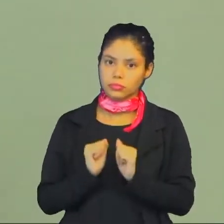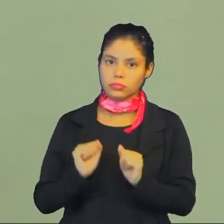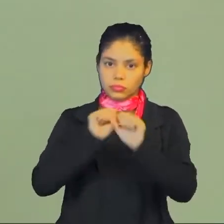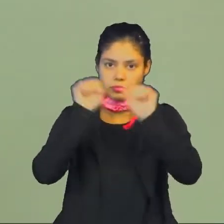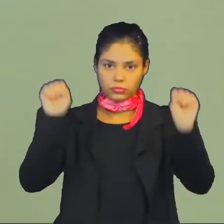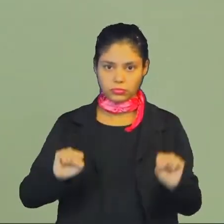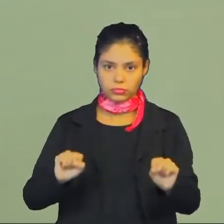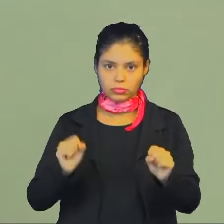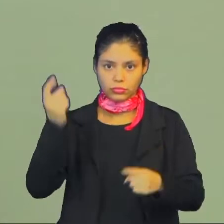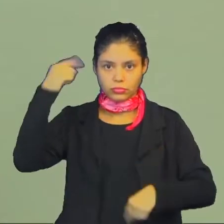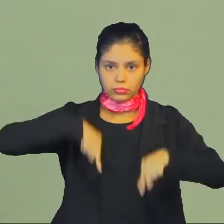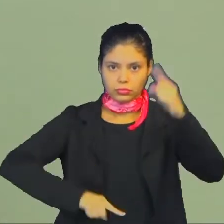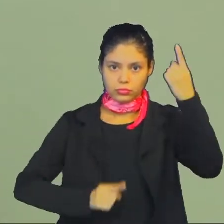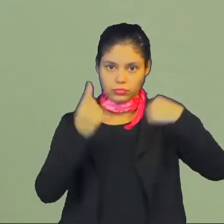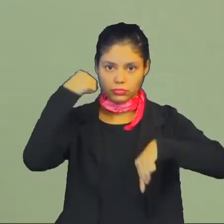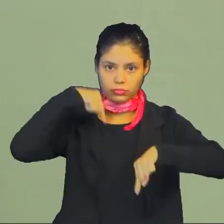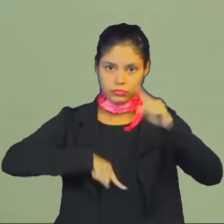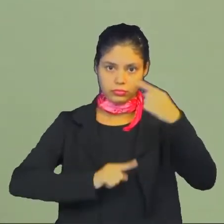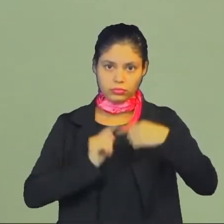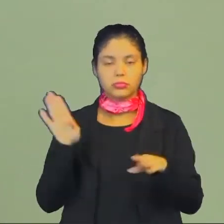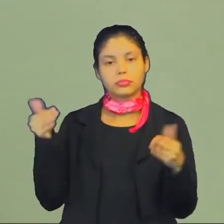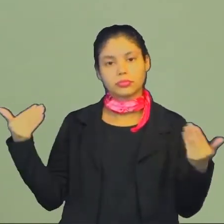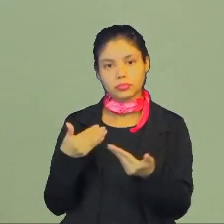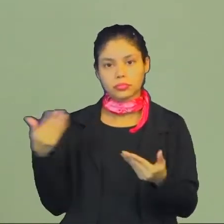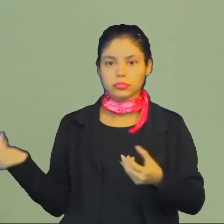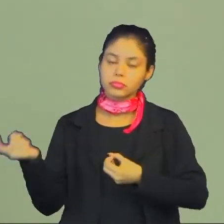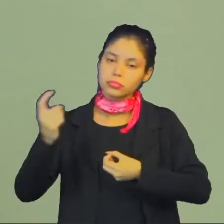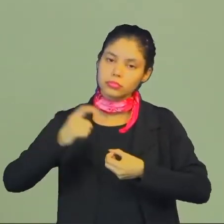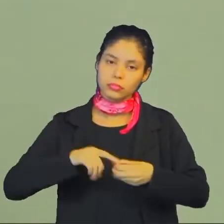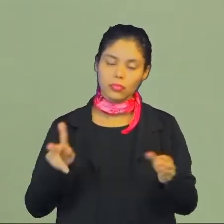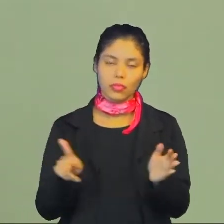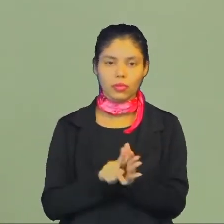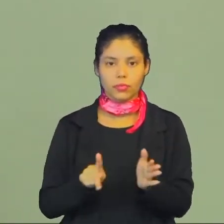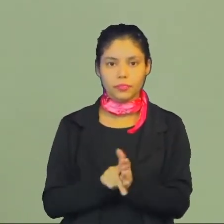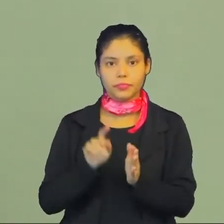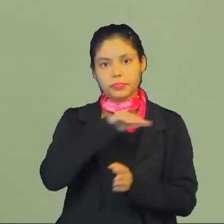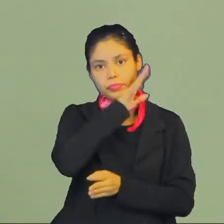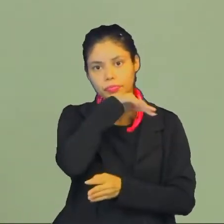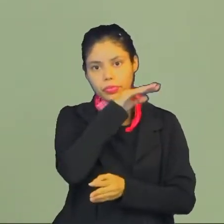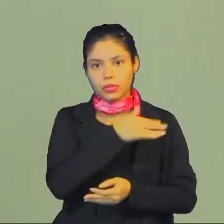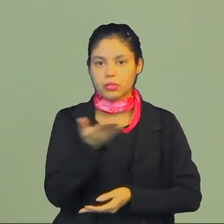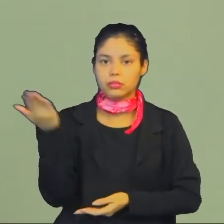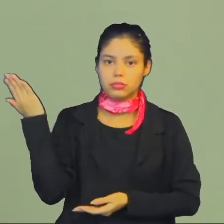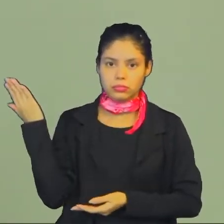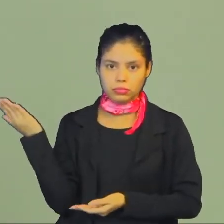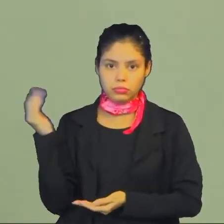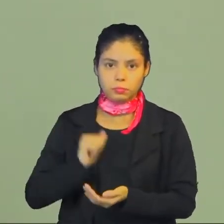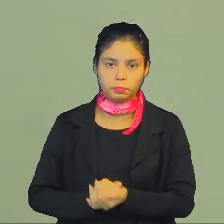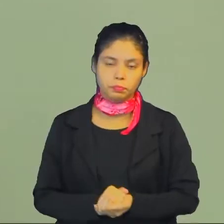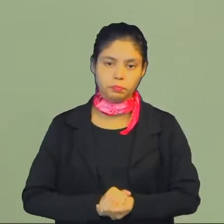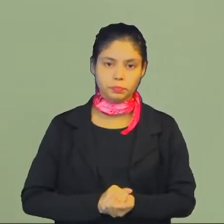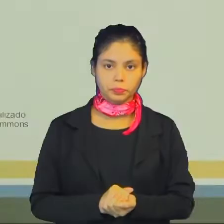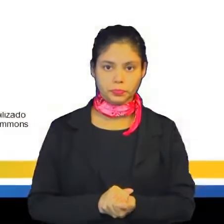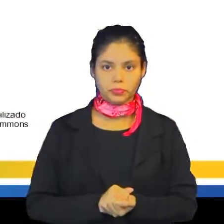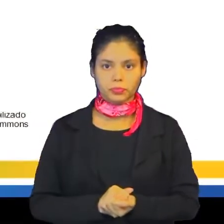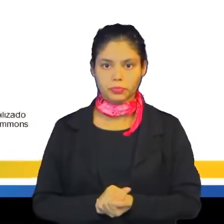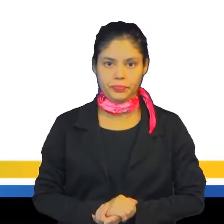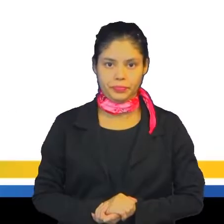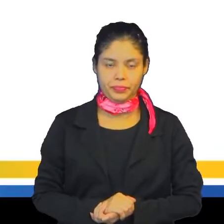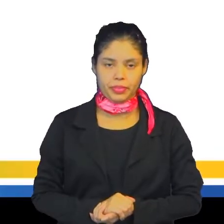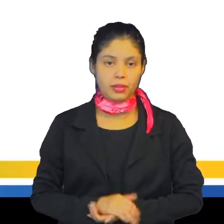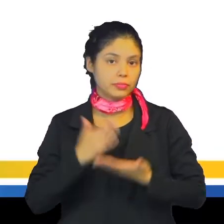de transporte, que no caso vamos estudar mais agora o voltado, né, para os animais, que se trata então do sistema